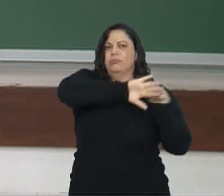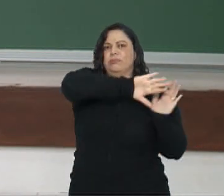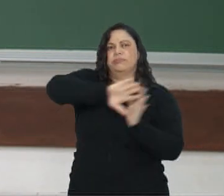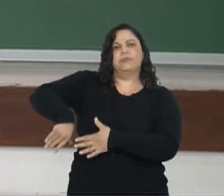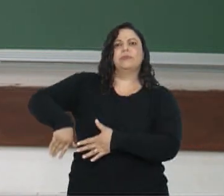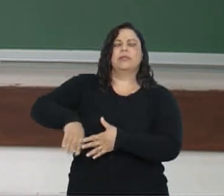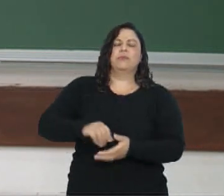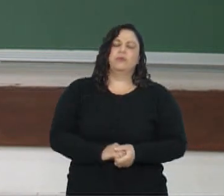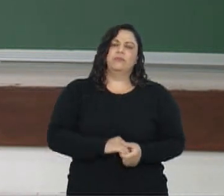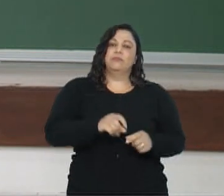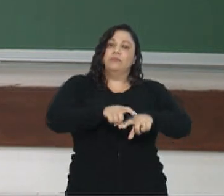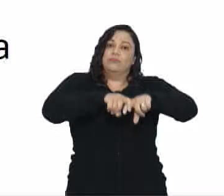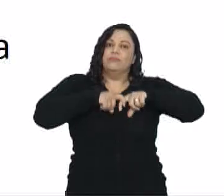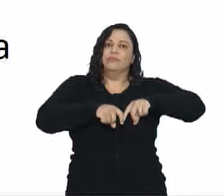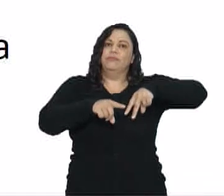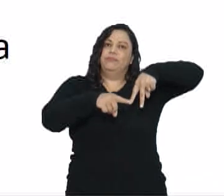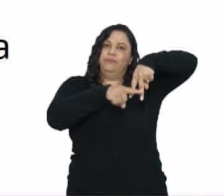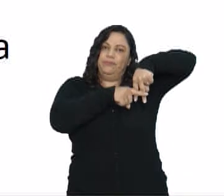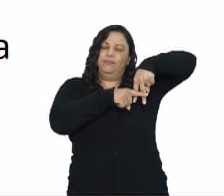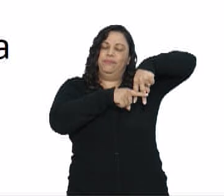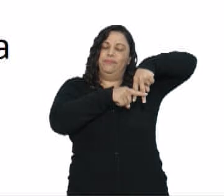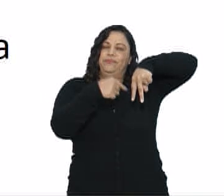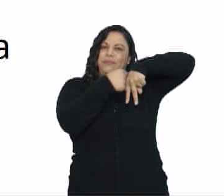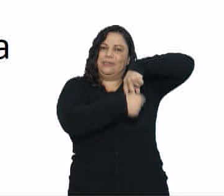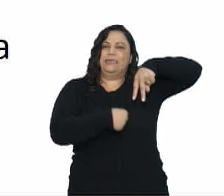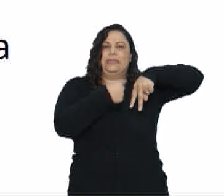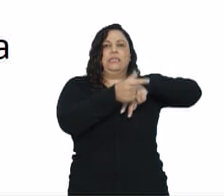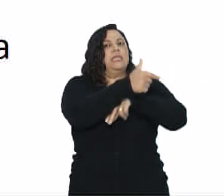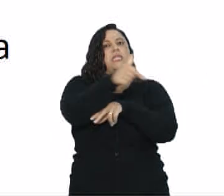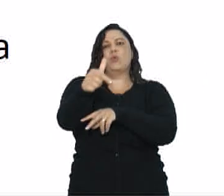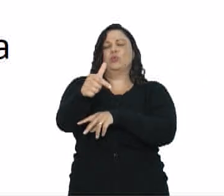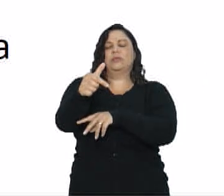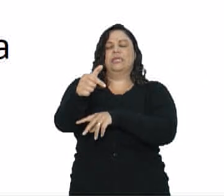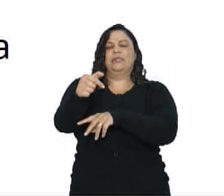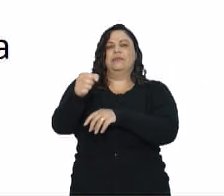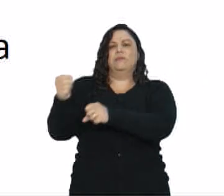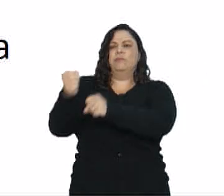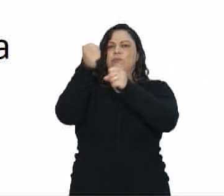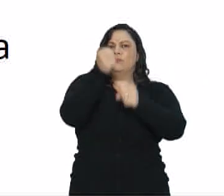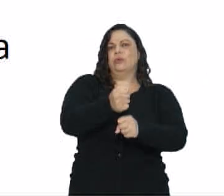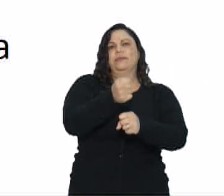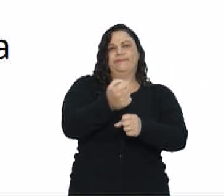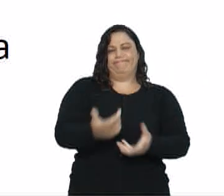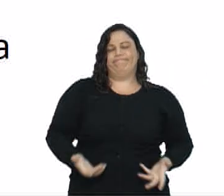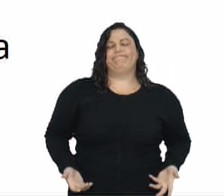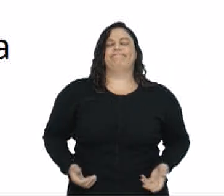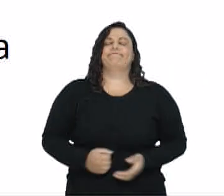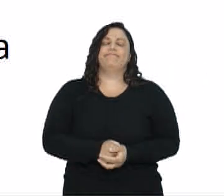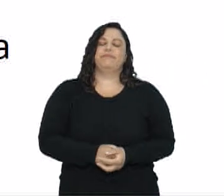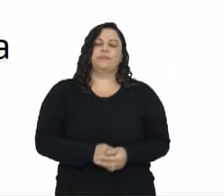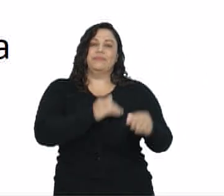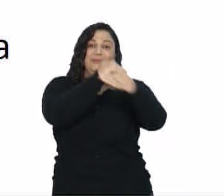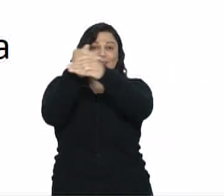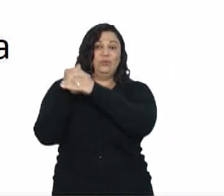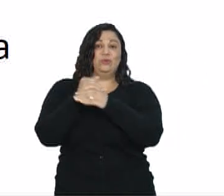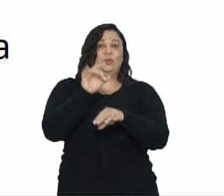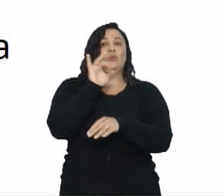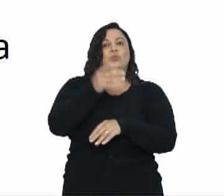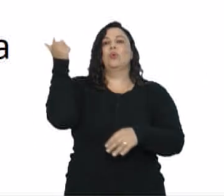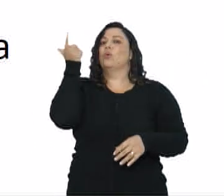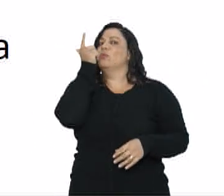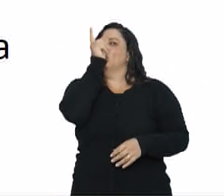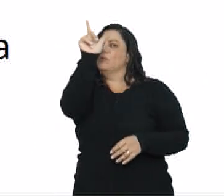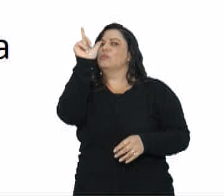isso, anarquismo, sem o poder. Certo? A igualdade para ele só iria ser conquistada caso todos os